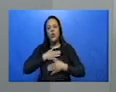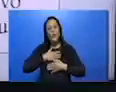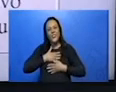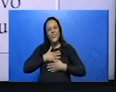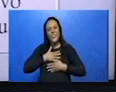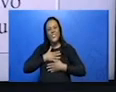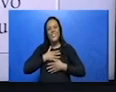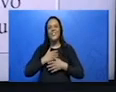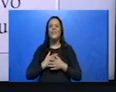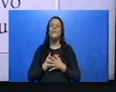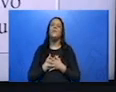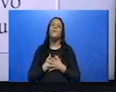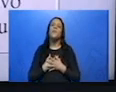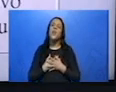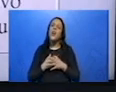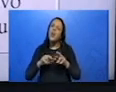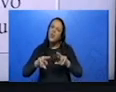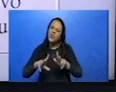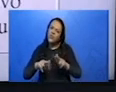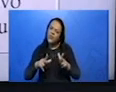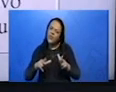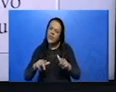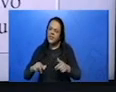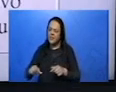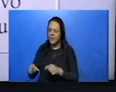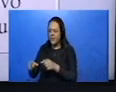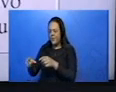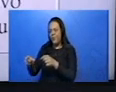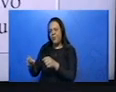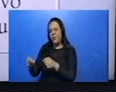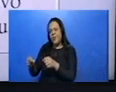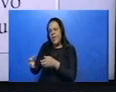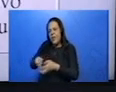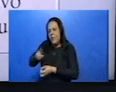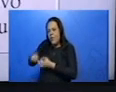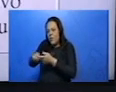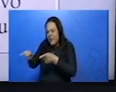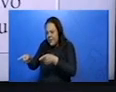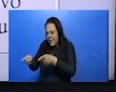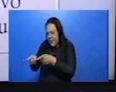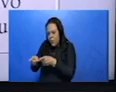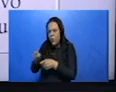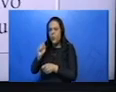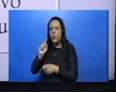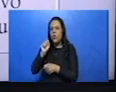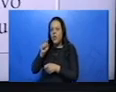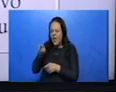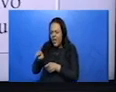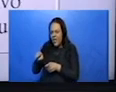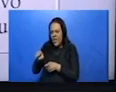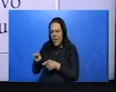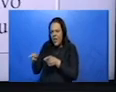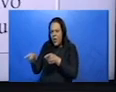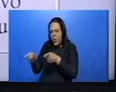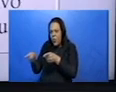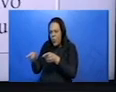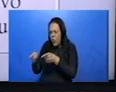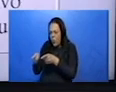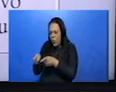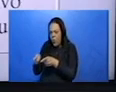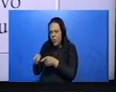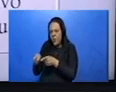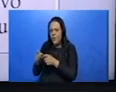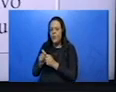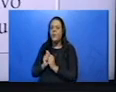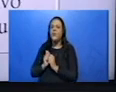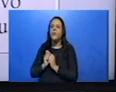Bom, e qual a diferença então de sinopse e resenha? Falei sobre sinopse e resenha. A sinopse ela é mais curta, tá? E ela